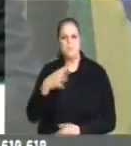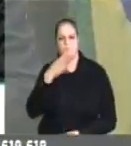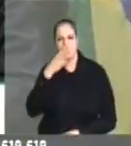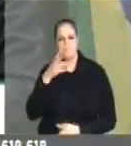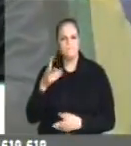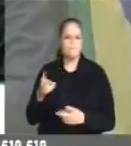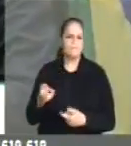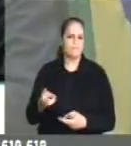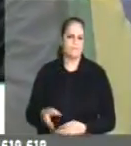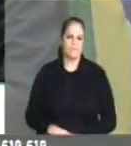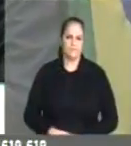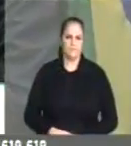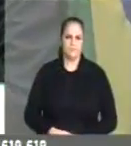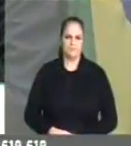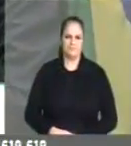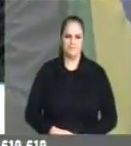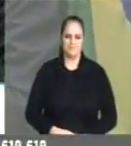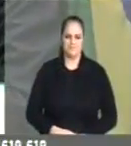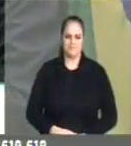Os senhores